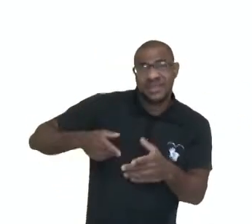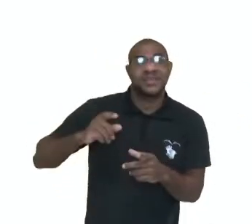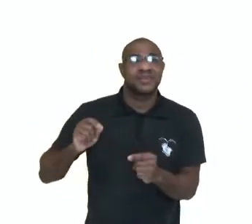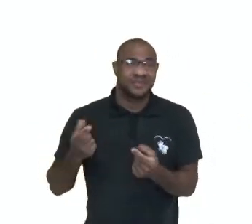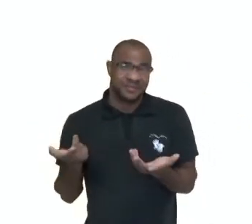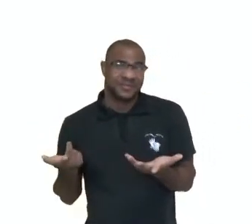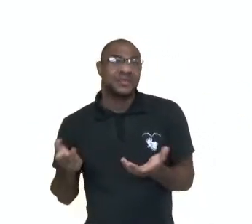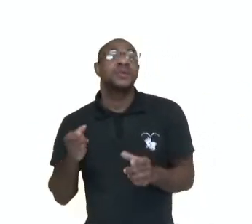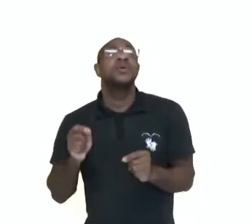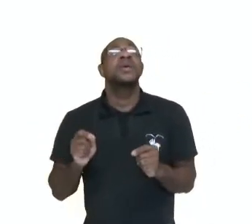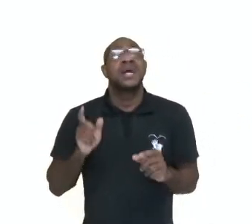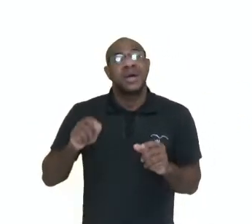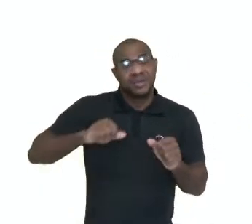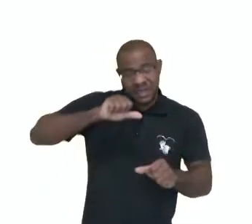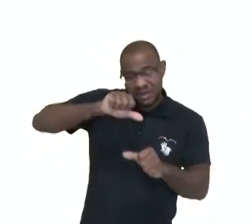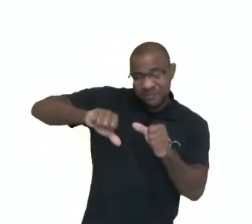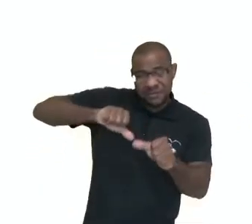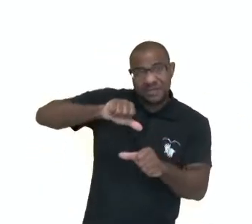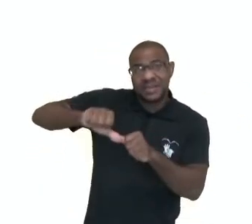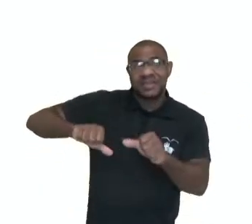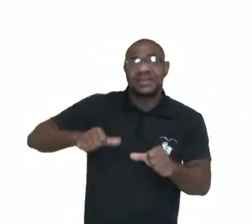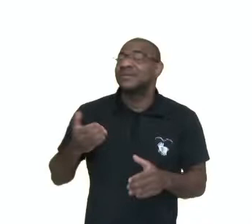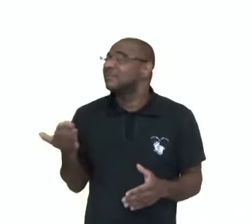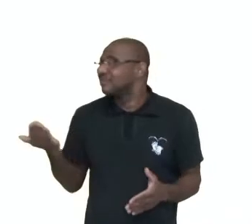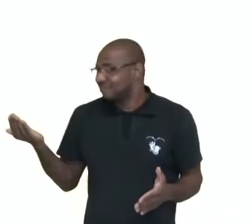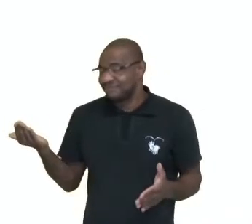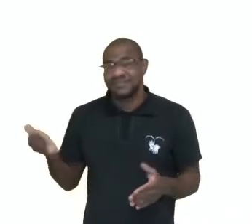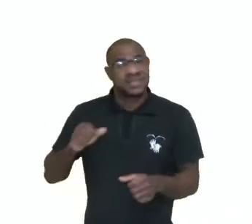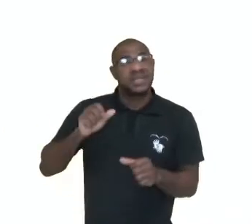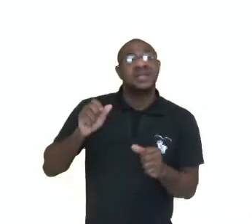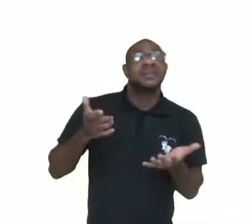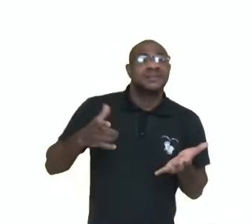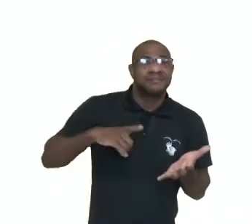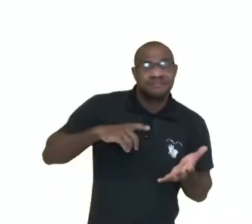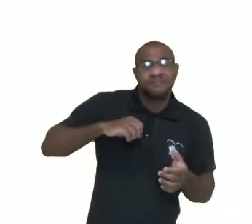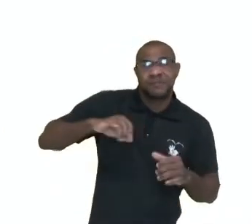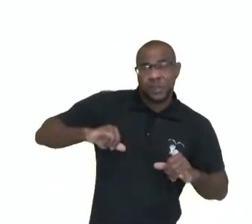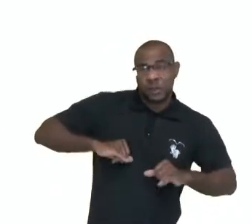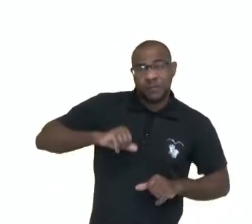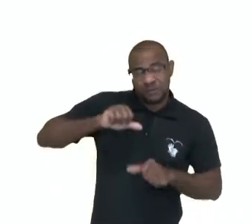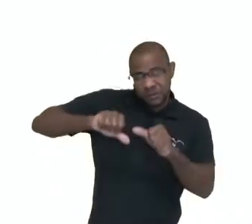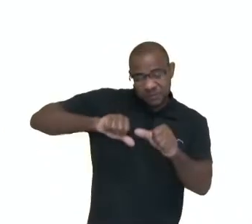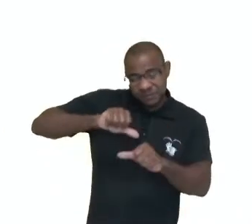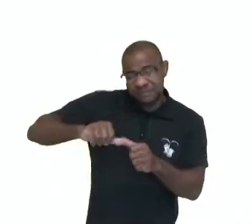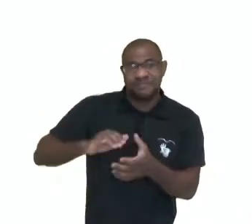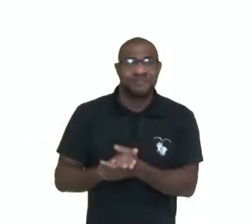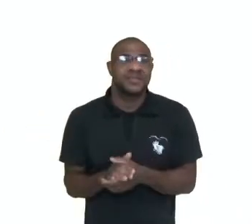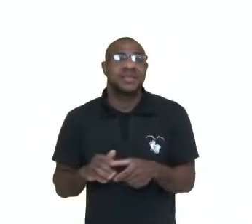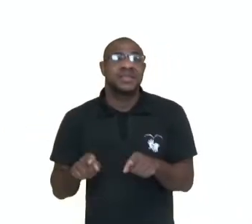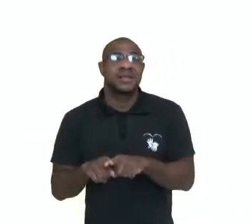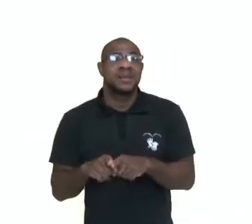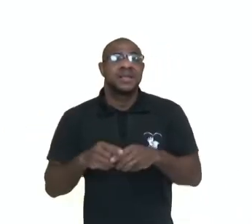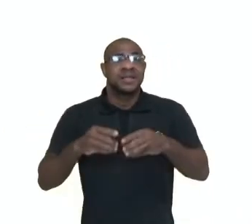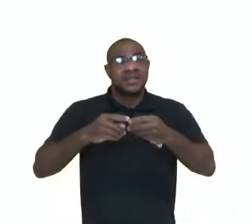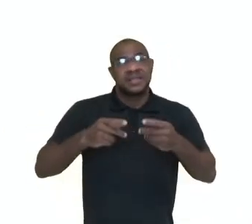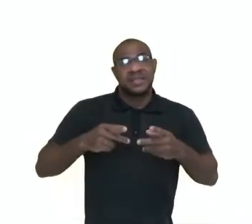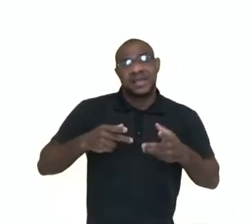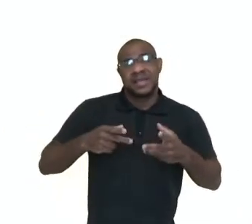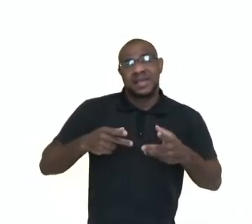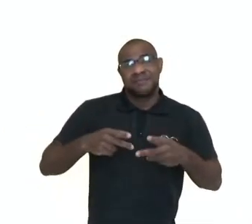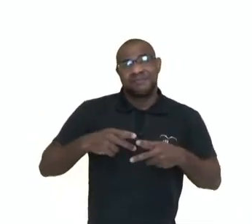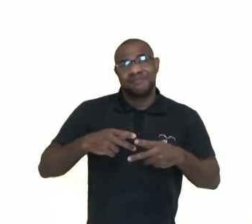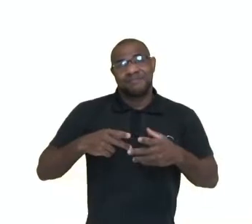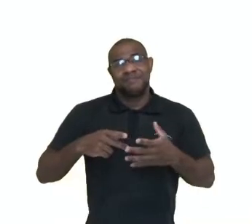erosivos, que é o transporte da rocha que sofreu intemperismo, redução de nutrientes do solo,